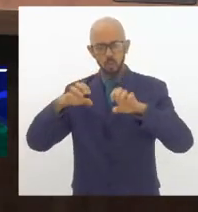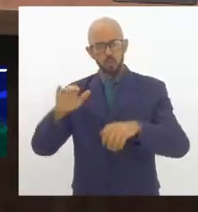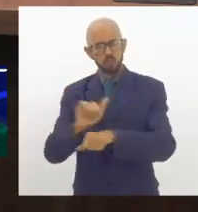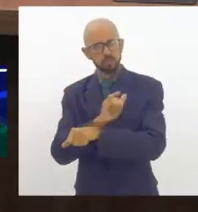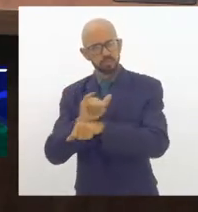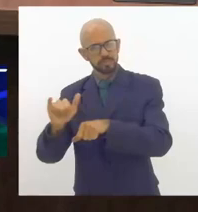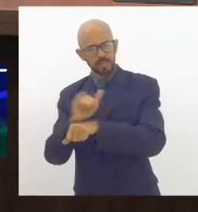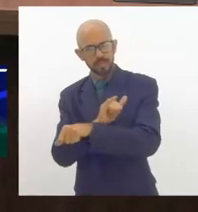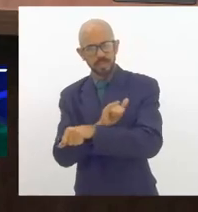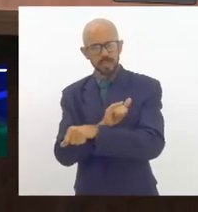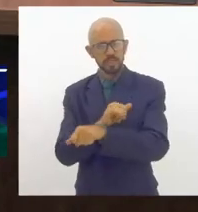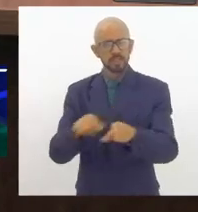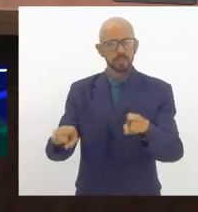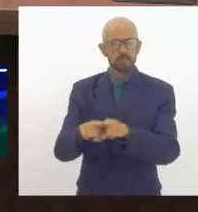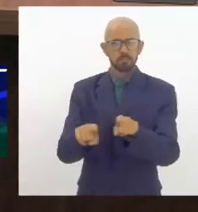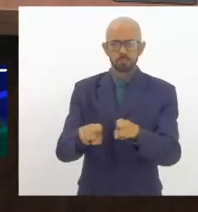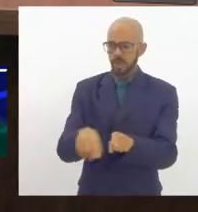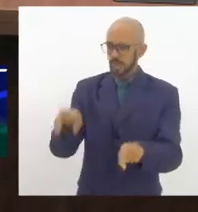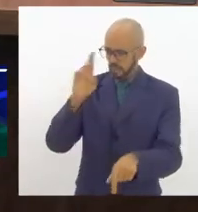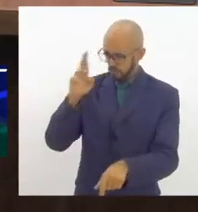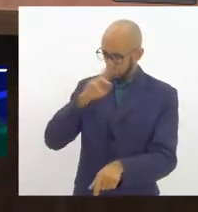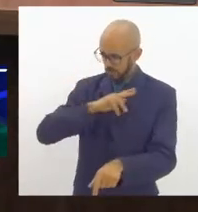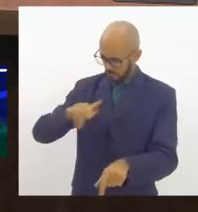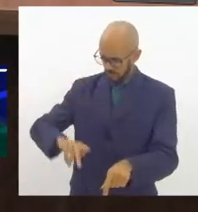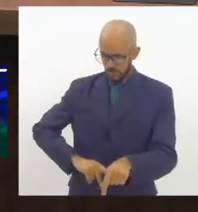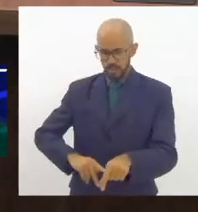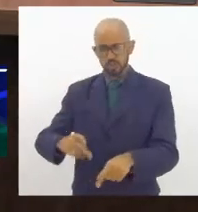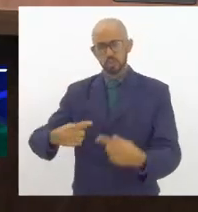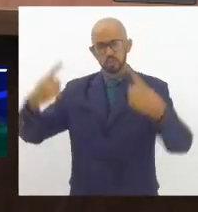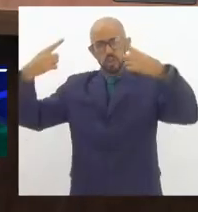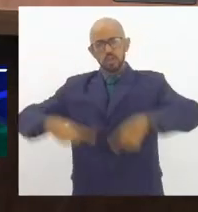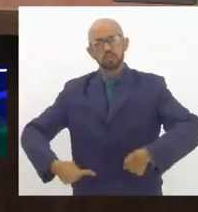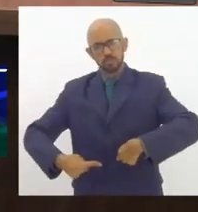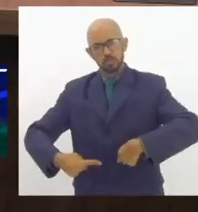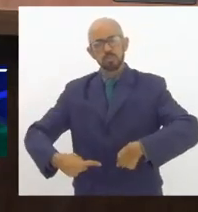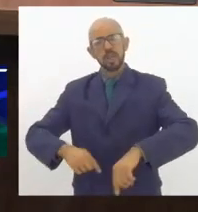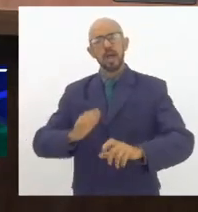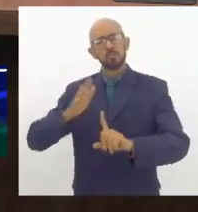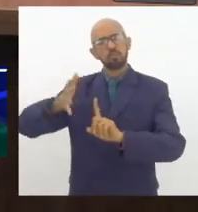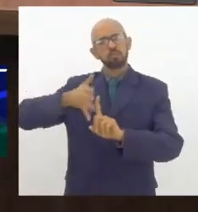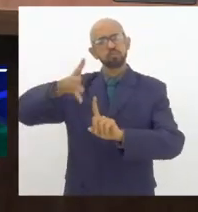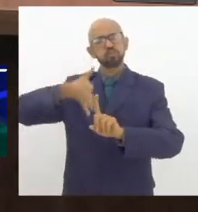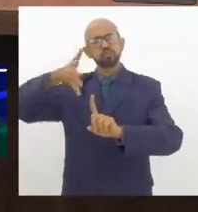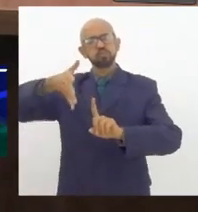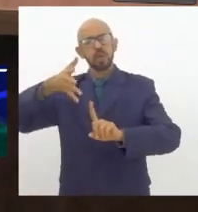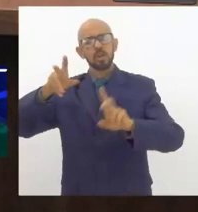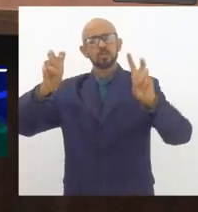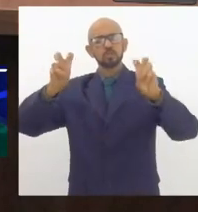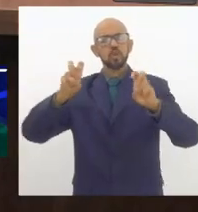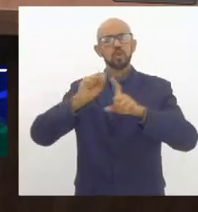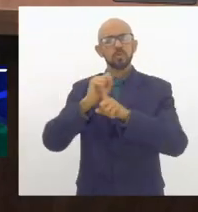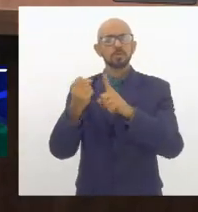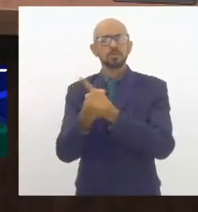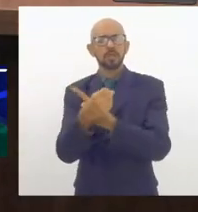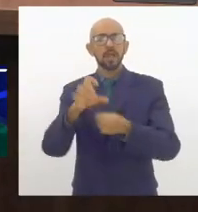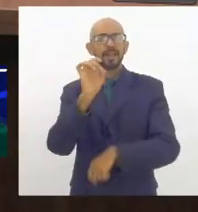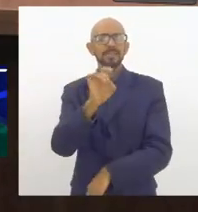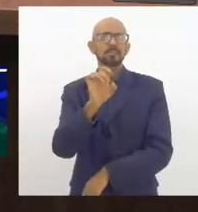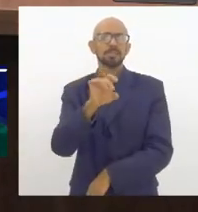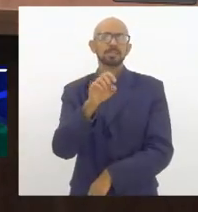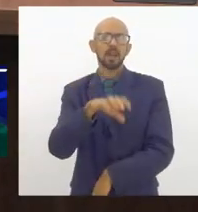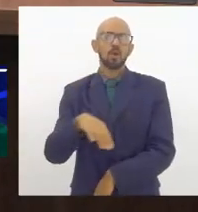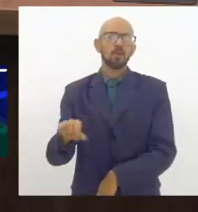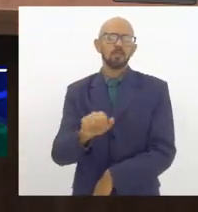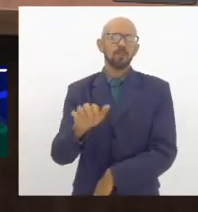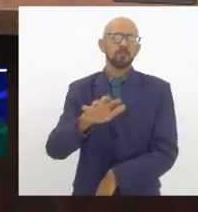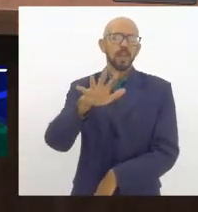forma do senhor presidente também de disputar discursos e narrativas sobre a sociedade em especial sobre a